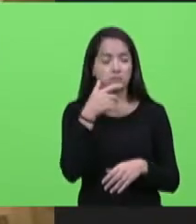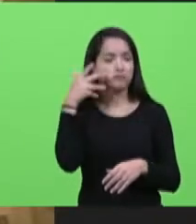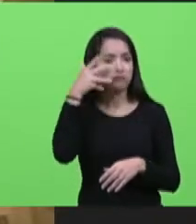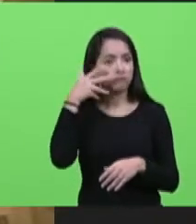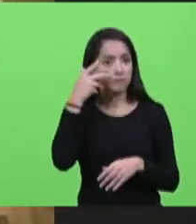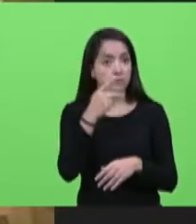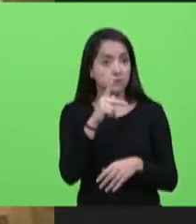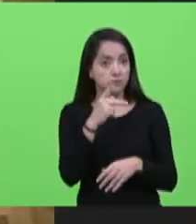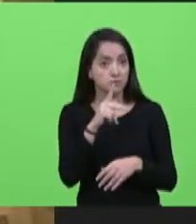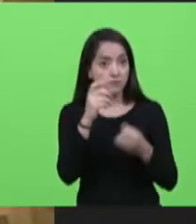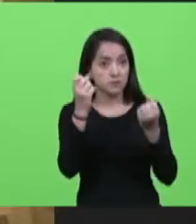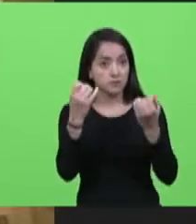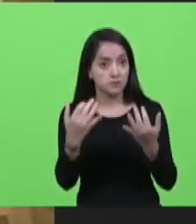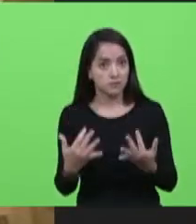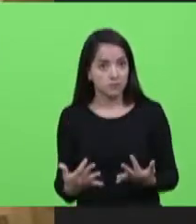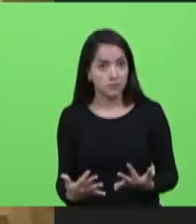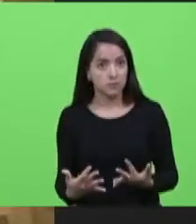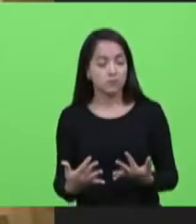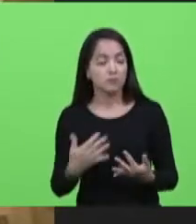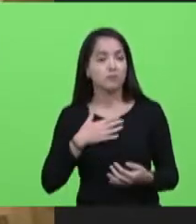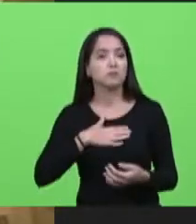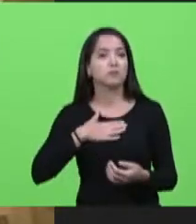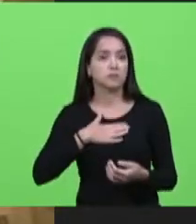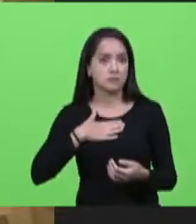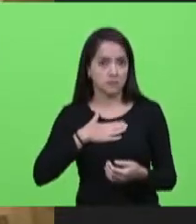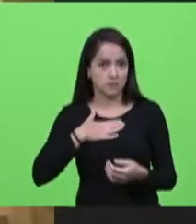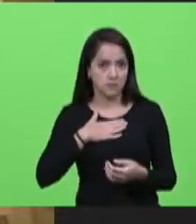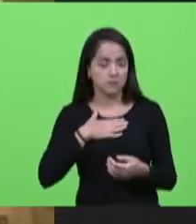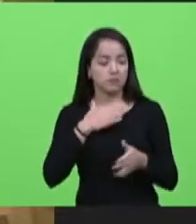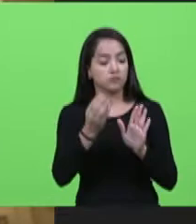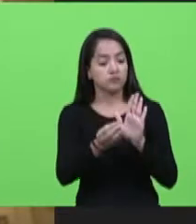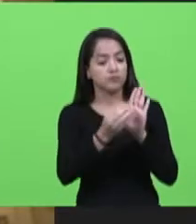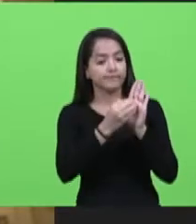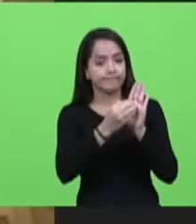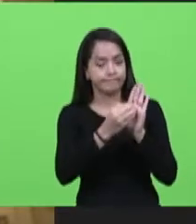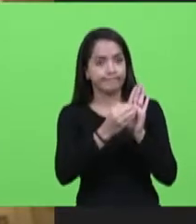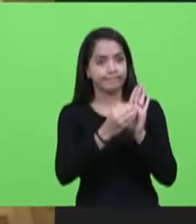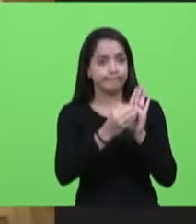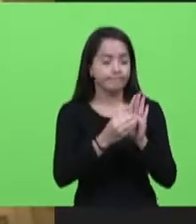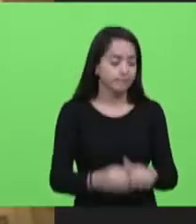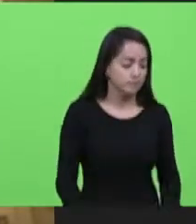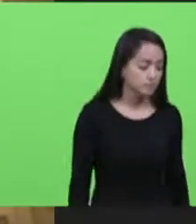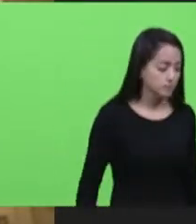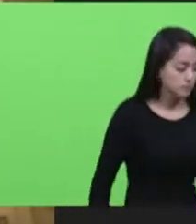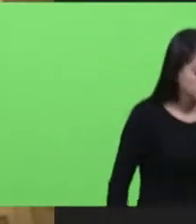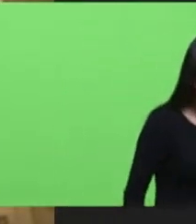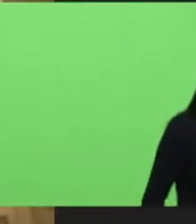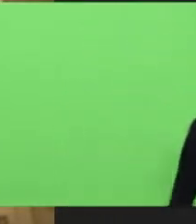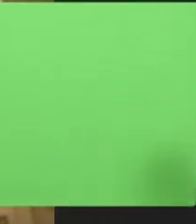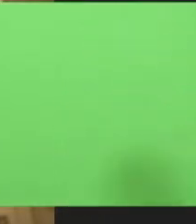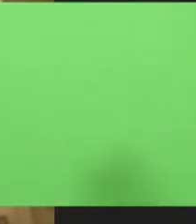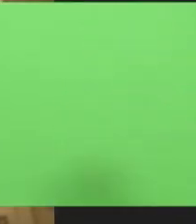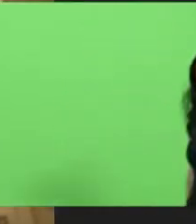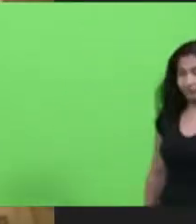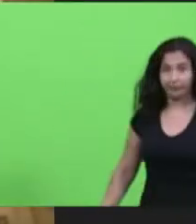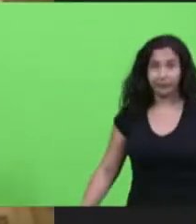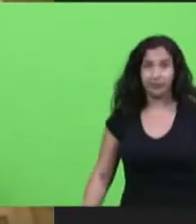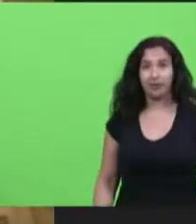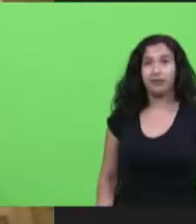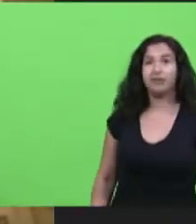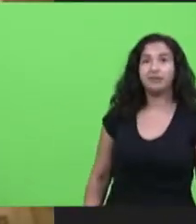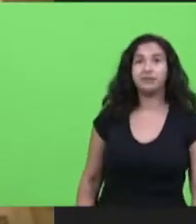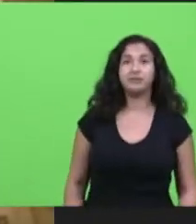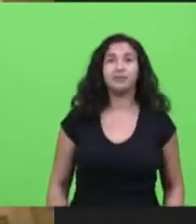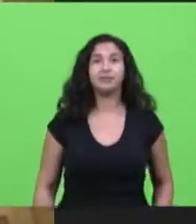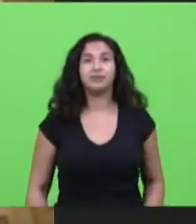ele falou o seguinte, que ele gostaria de incluir no Ministério da Saúde os profissionais de educação física com um fim,